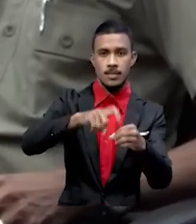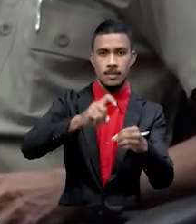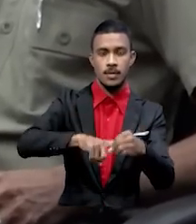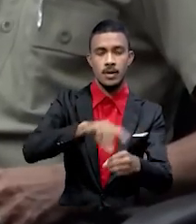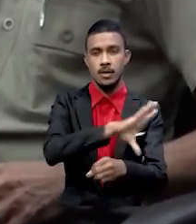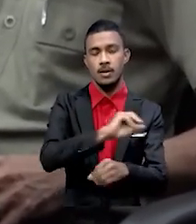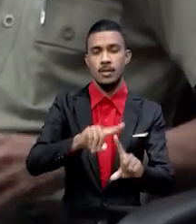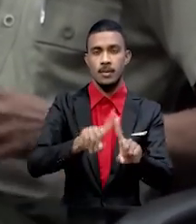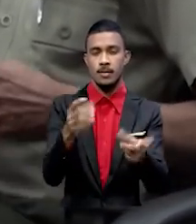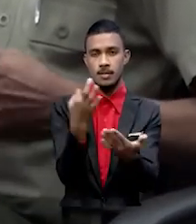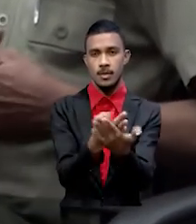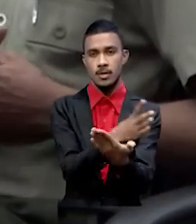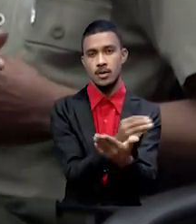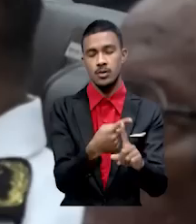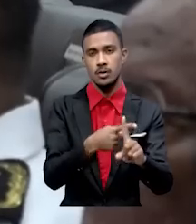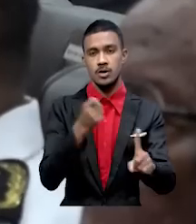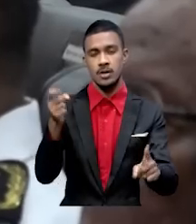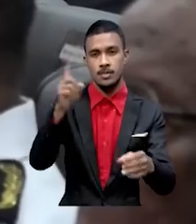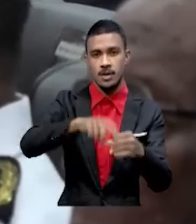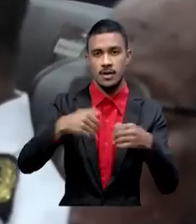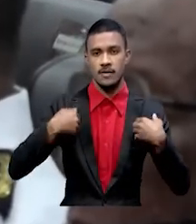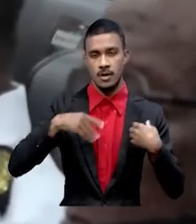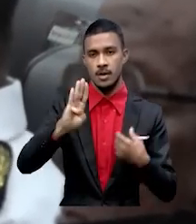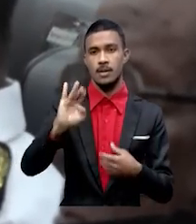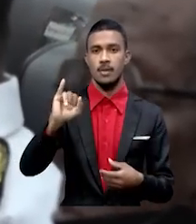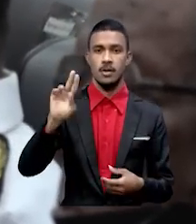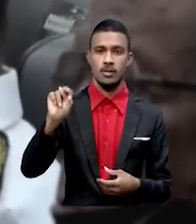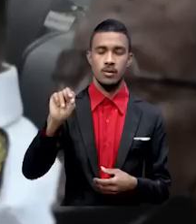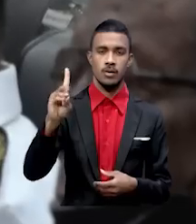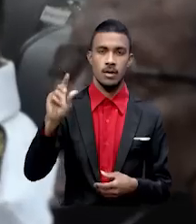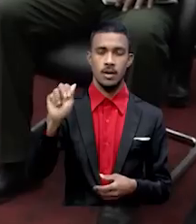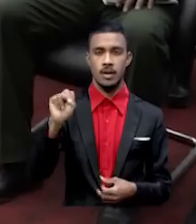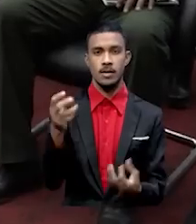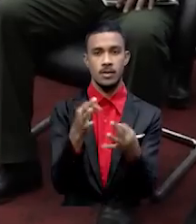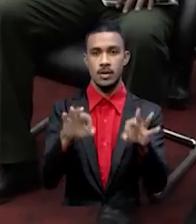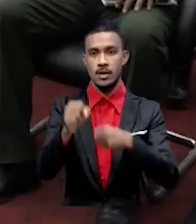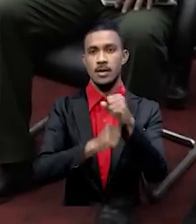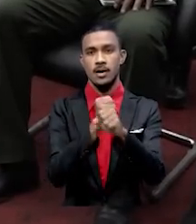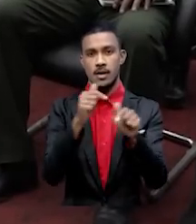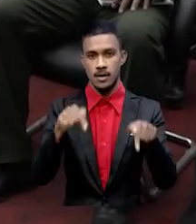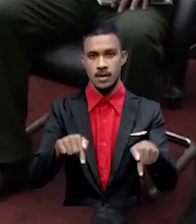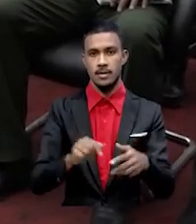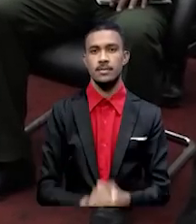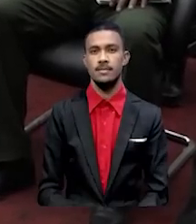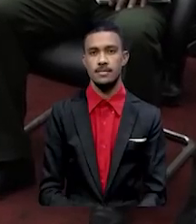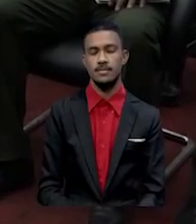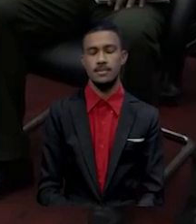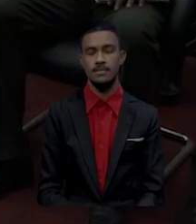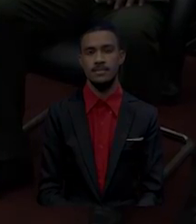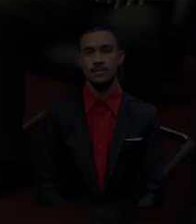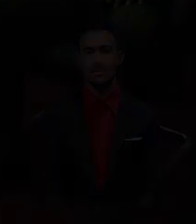bem, tira estimação, produção mina e Bayunda, se remata e atina ainda nem. Equipa cobertura, Gemen.